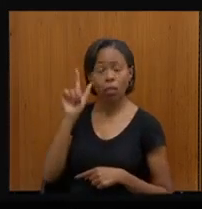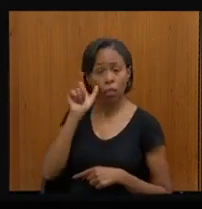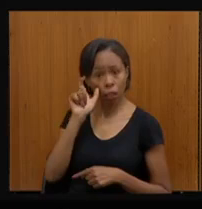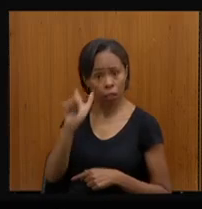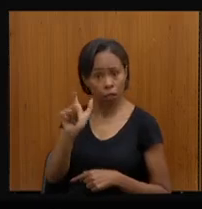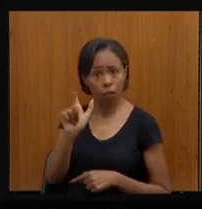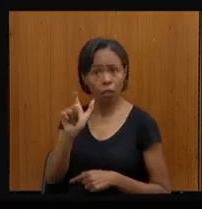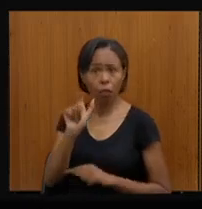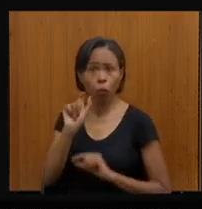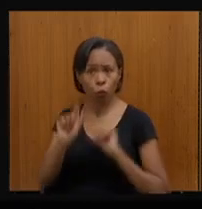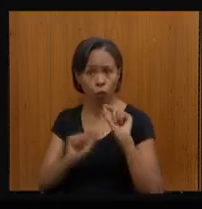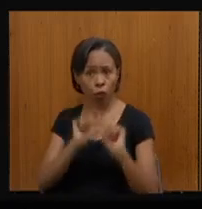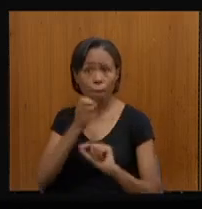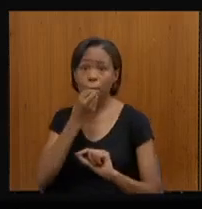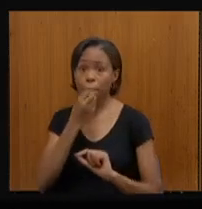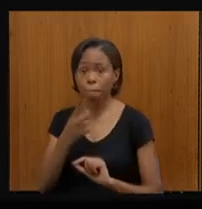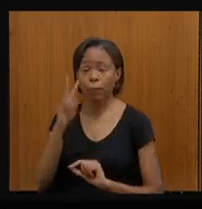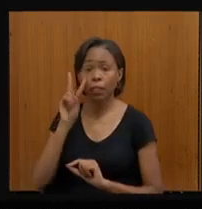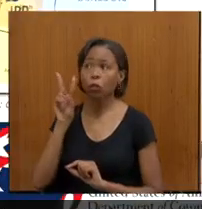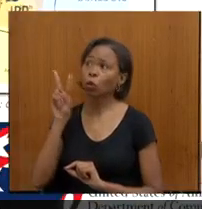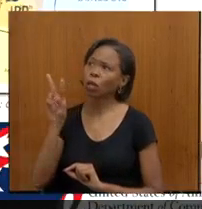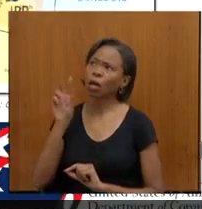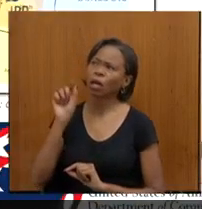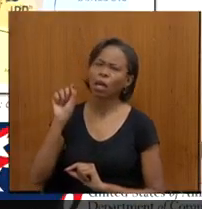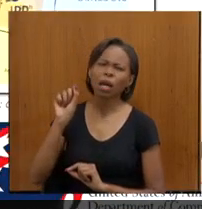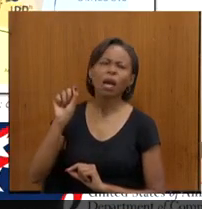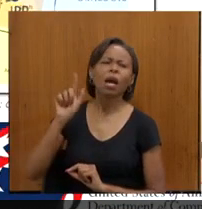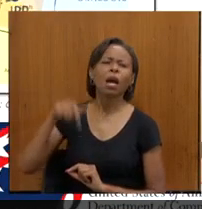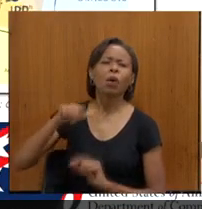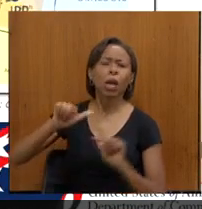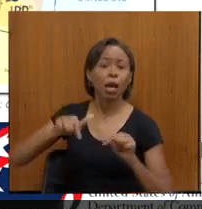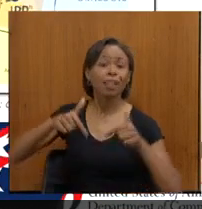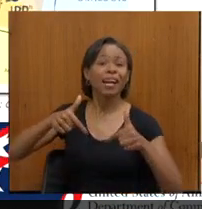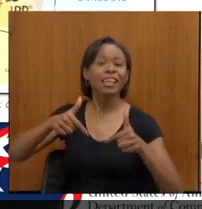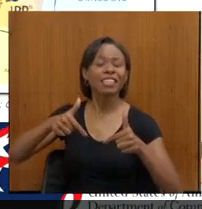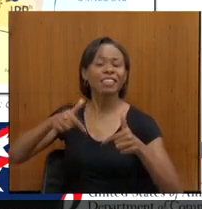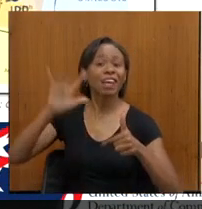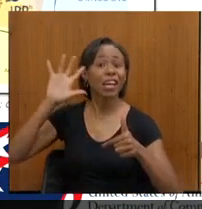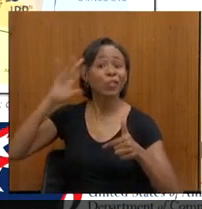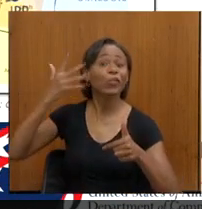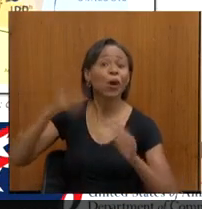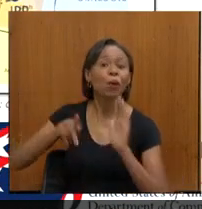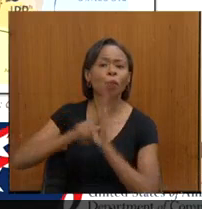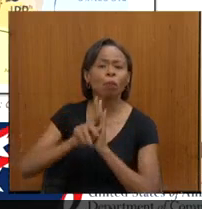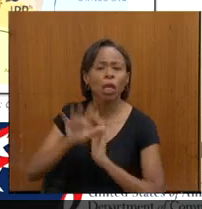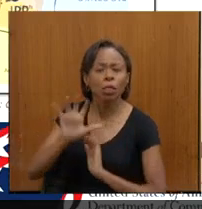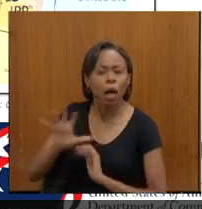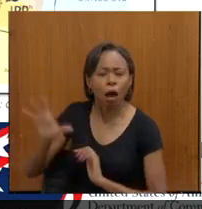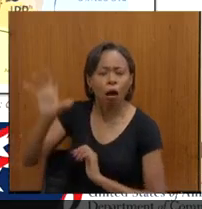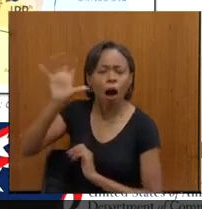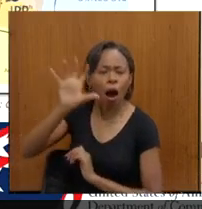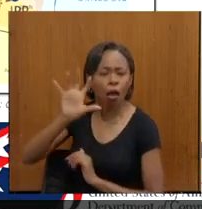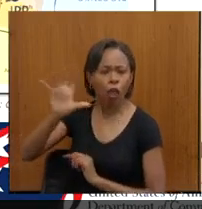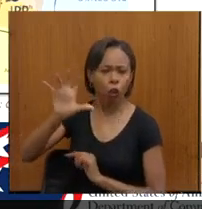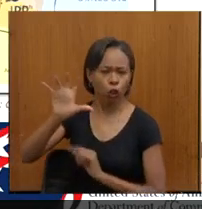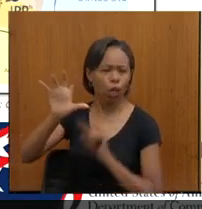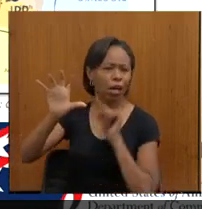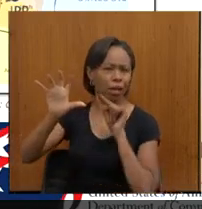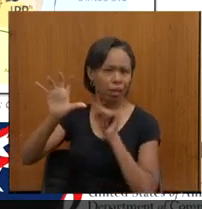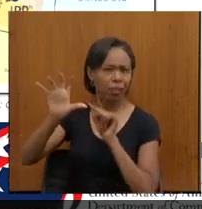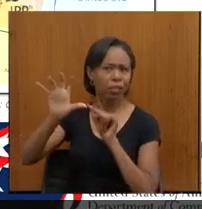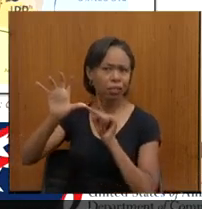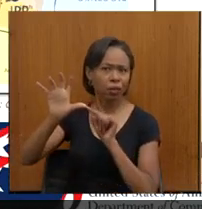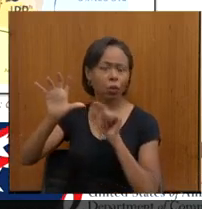que eu acho que vale a pena se olhar é uma iniciativa Regional então quê que eles tão vendo aqui e é